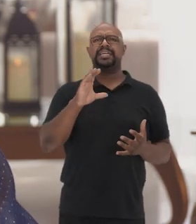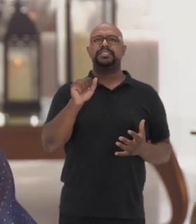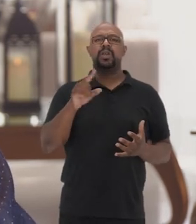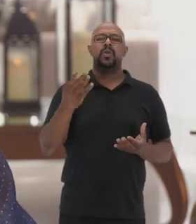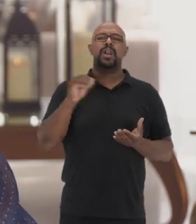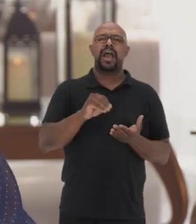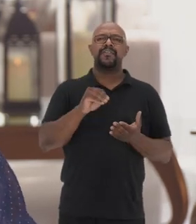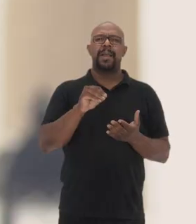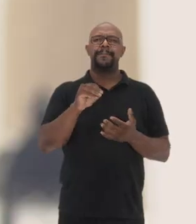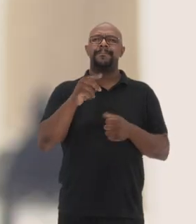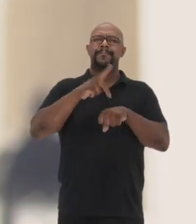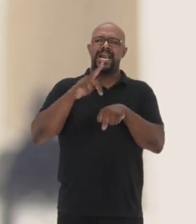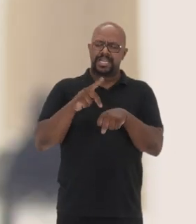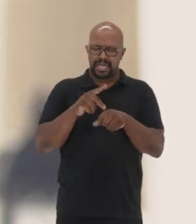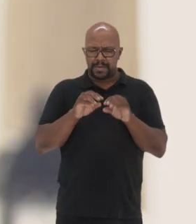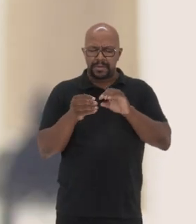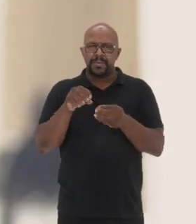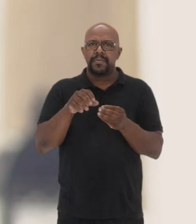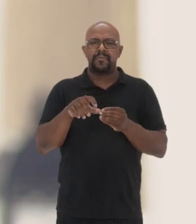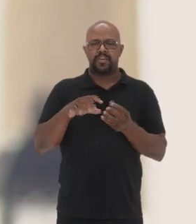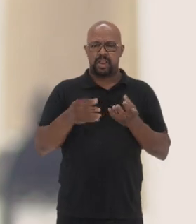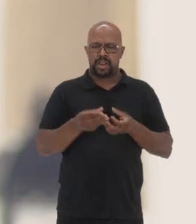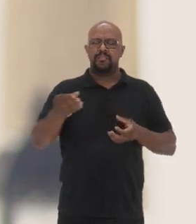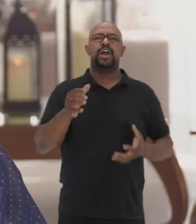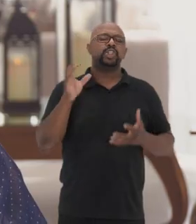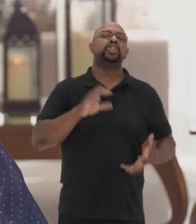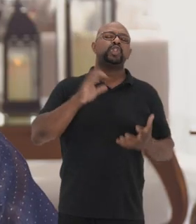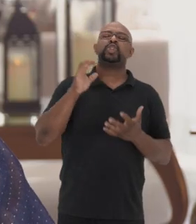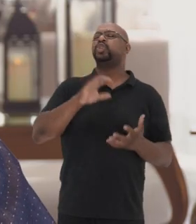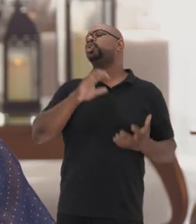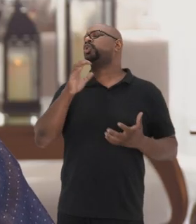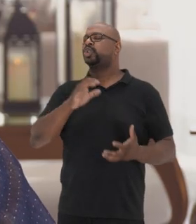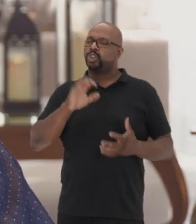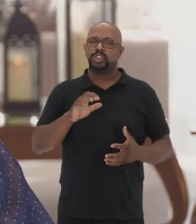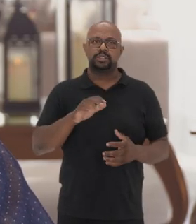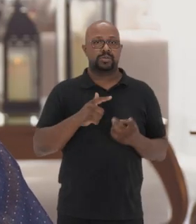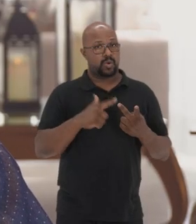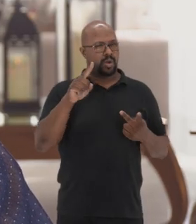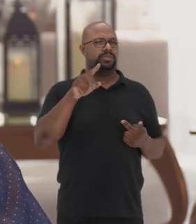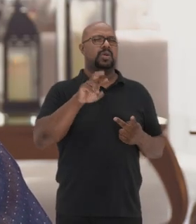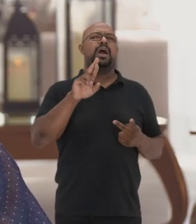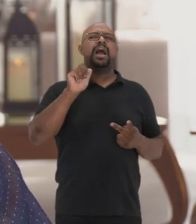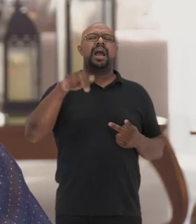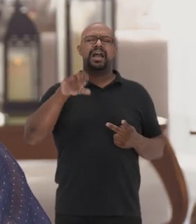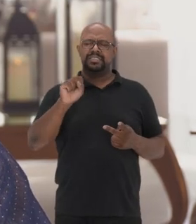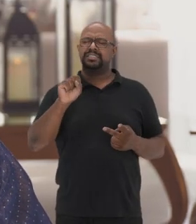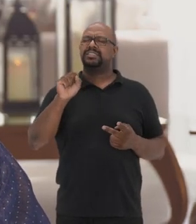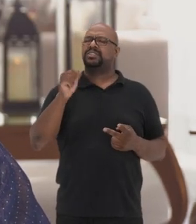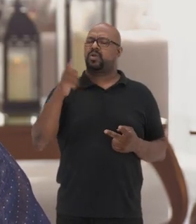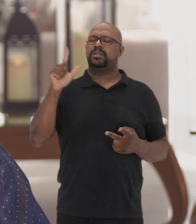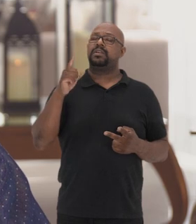colocavam algumas Pedrinhas e ficavam o cabo para que chacoalhasse outros Viajantes europeus como Hansen